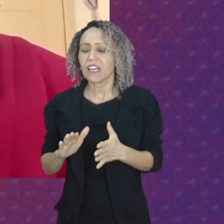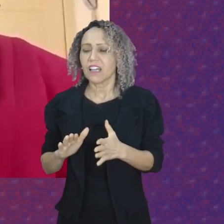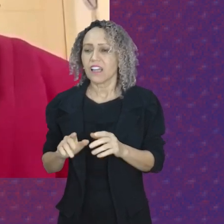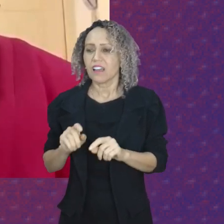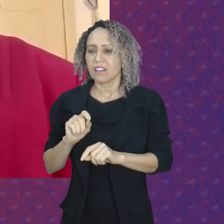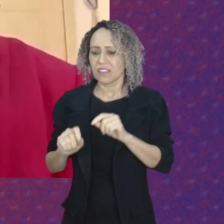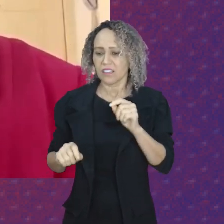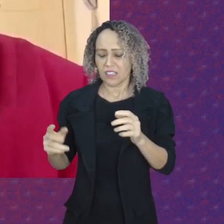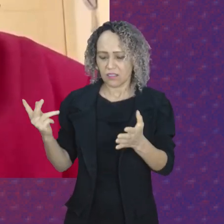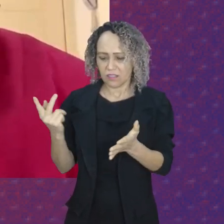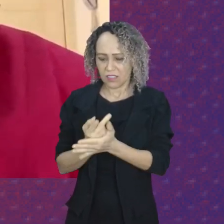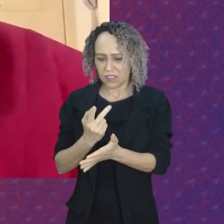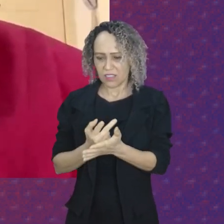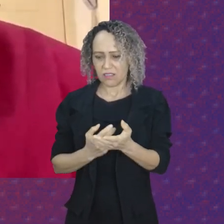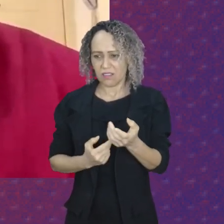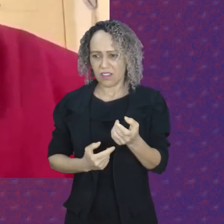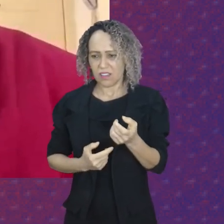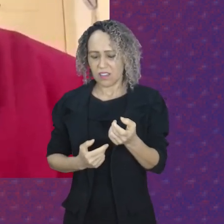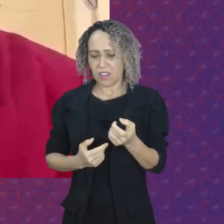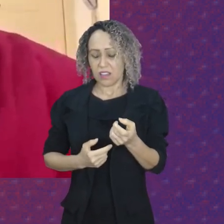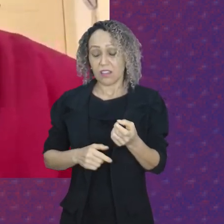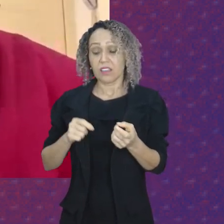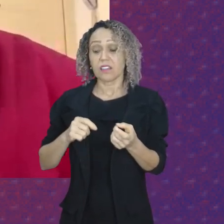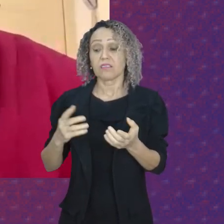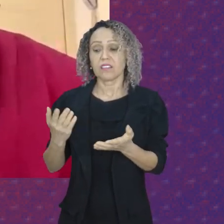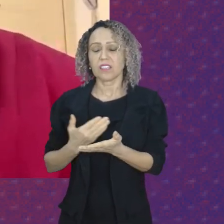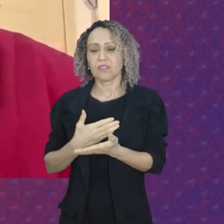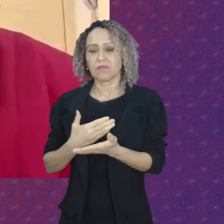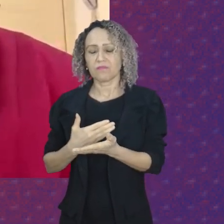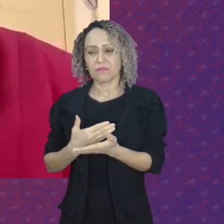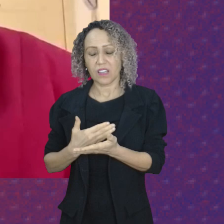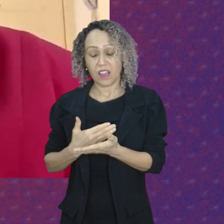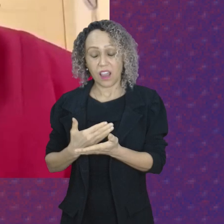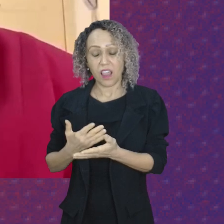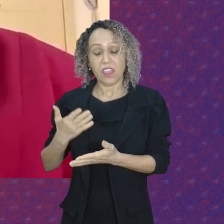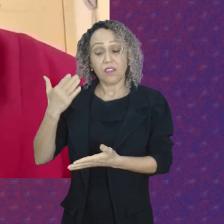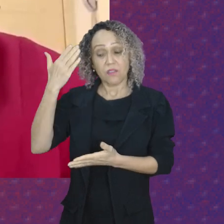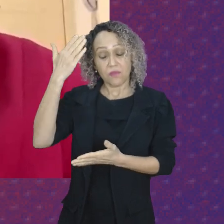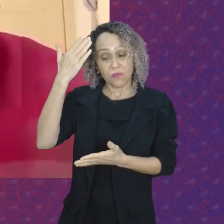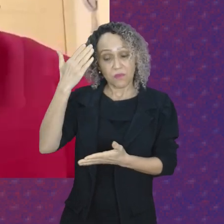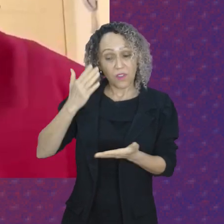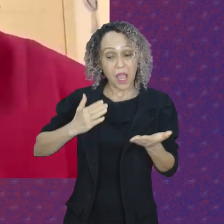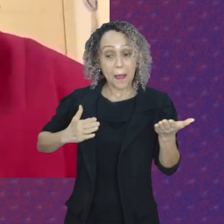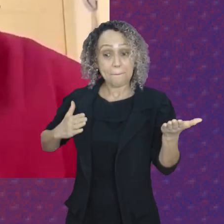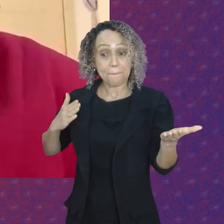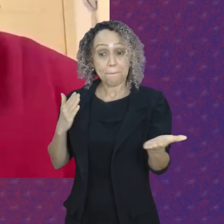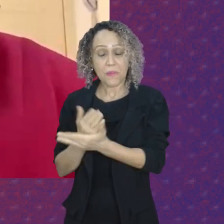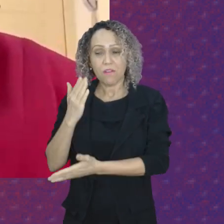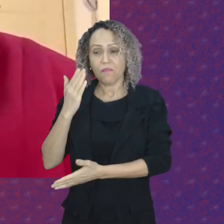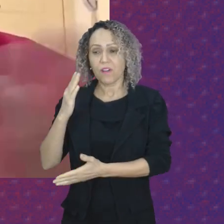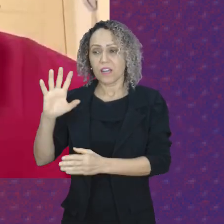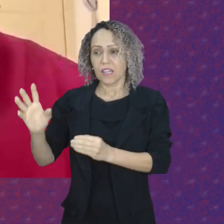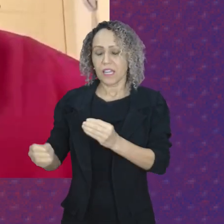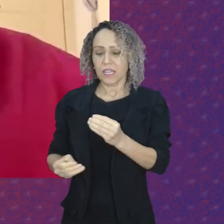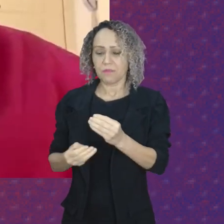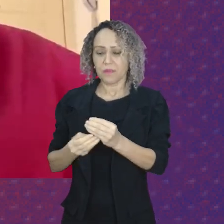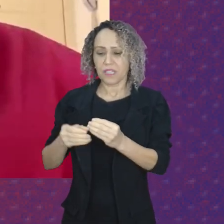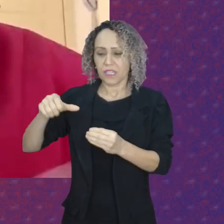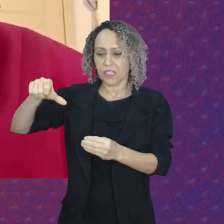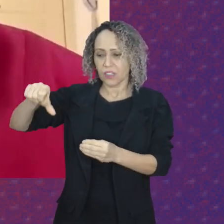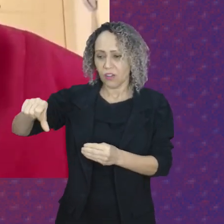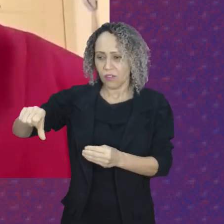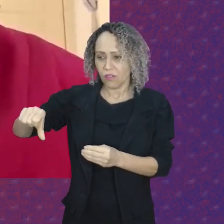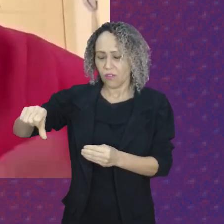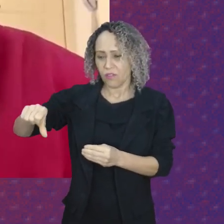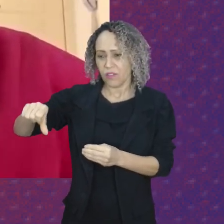Previdência, foi aprovada a emenda constitucional 95, aquela que impede, né, que impôs, né, o teto de gastos públicos e